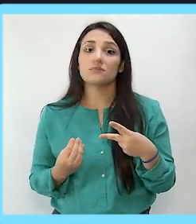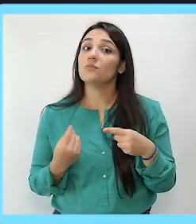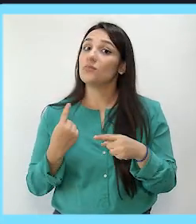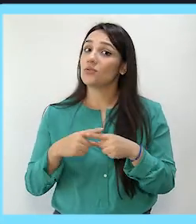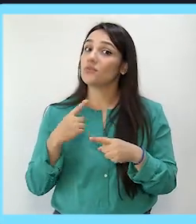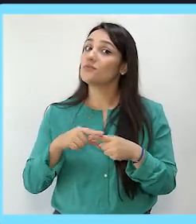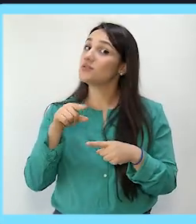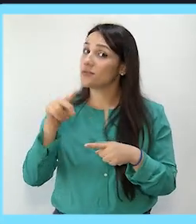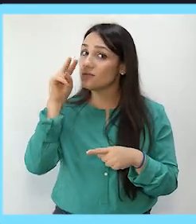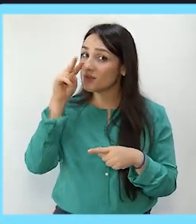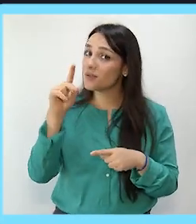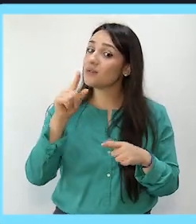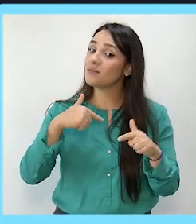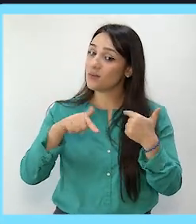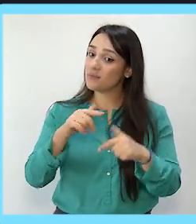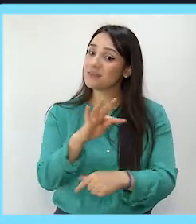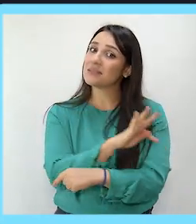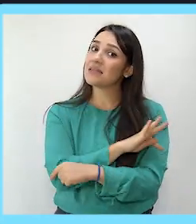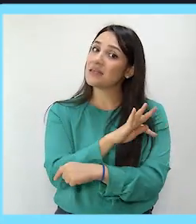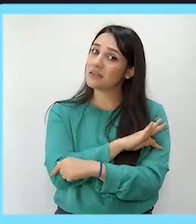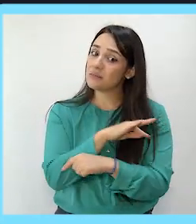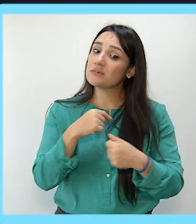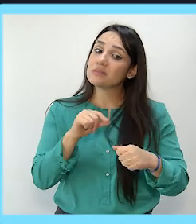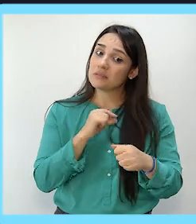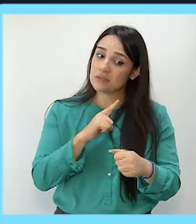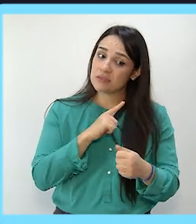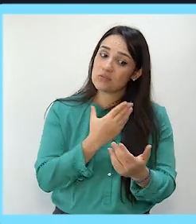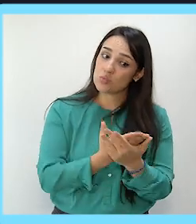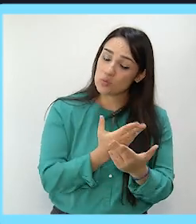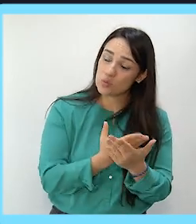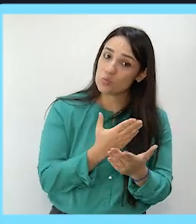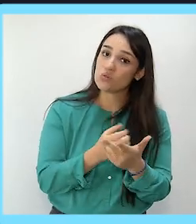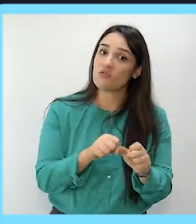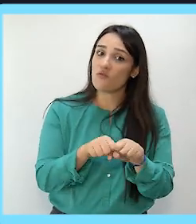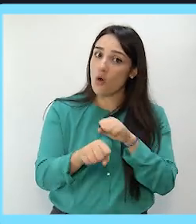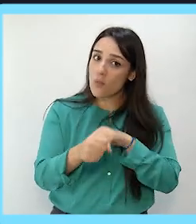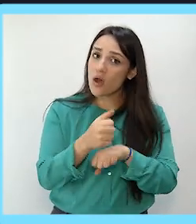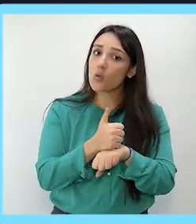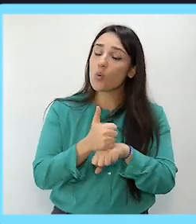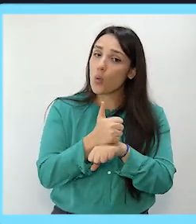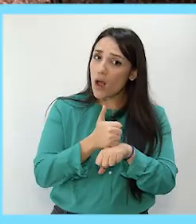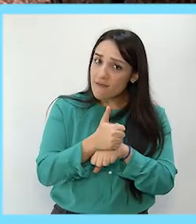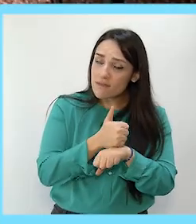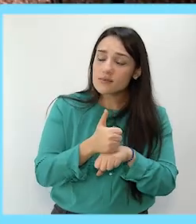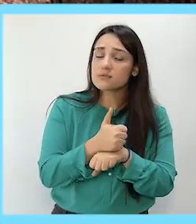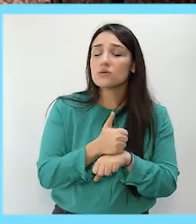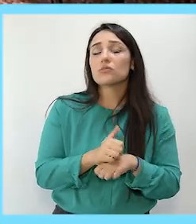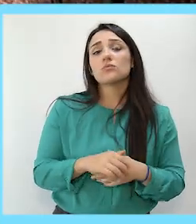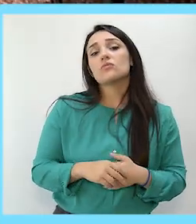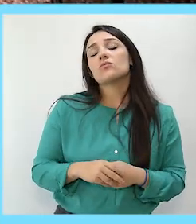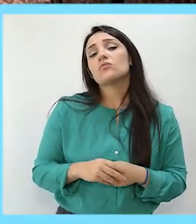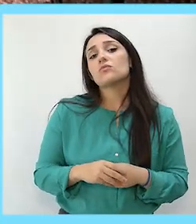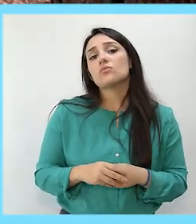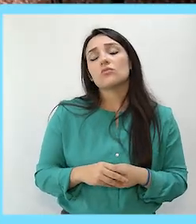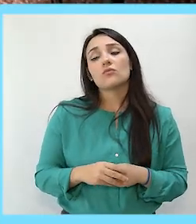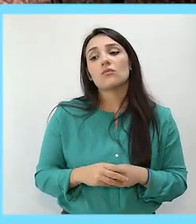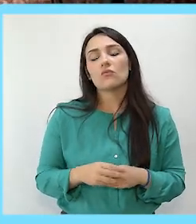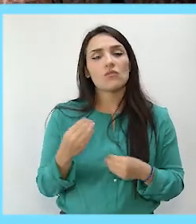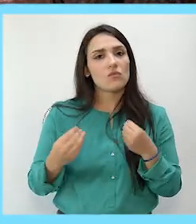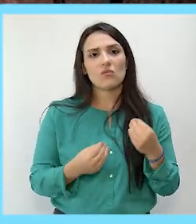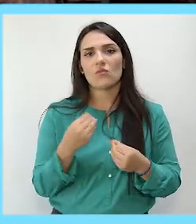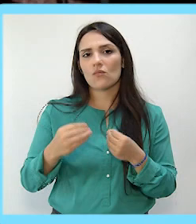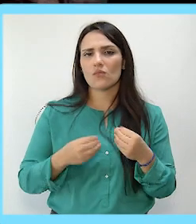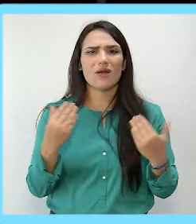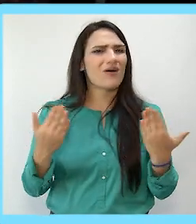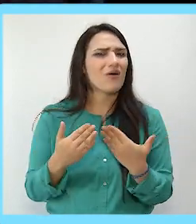você que está acompanhando está vendo, né? É um trabalho técnico, exige estudo, muita formação continuada. E como é que esses